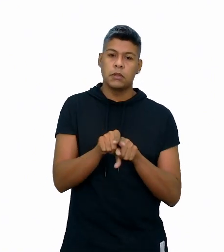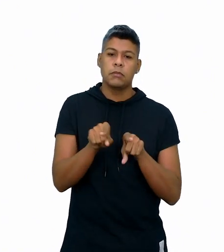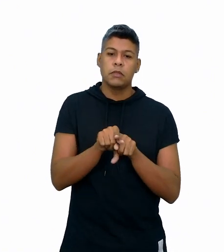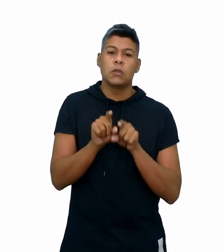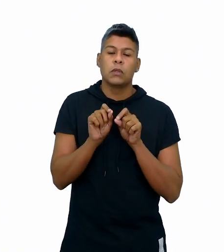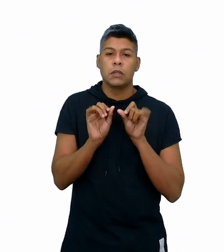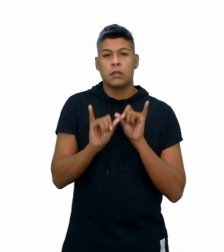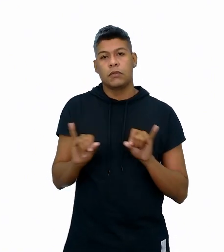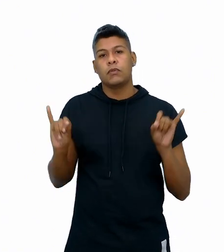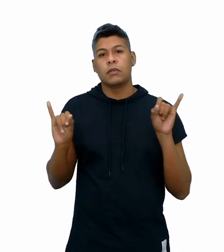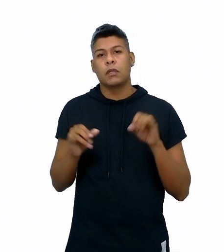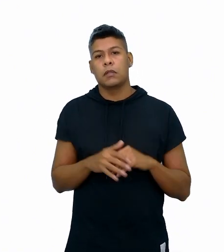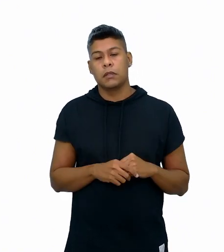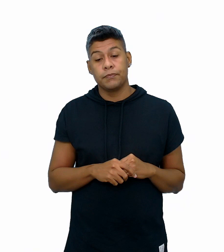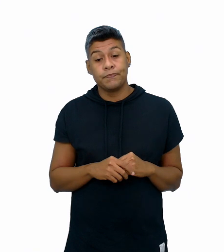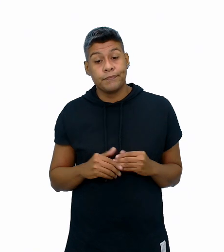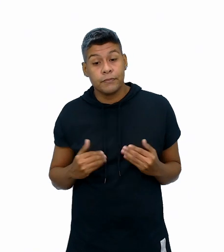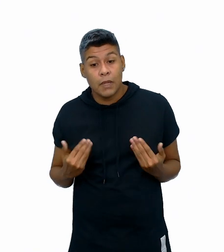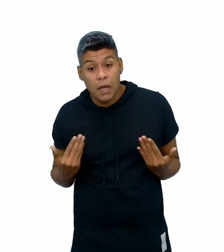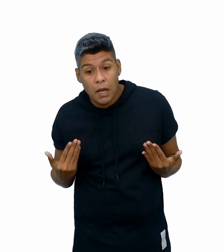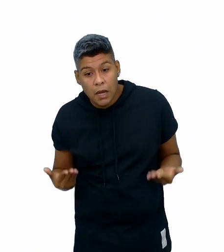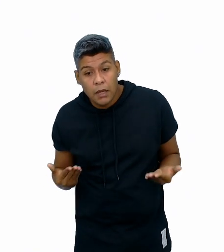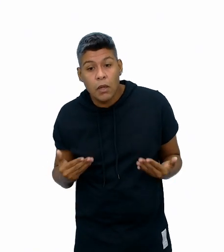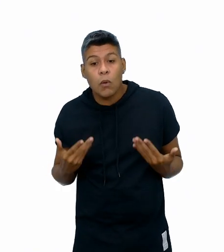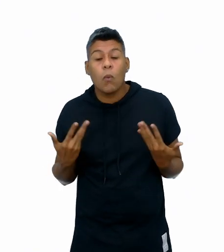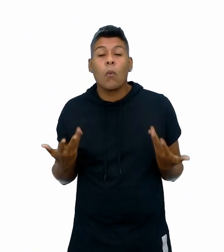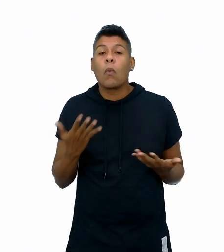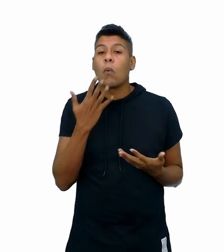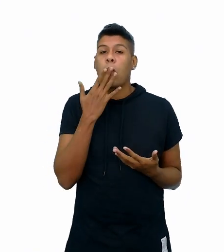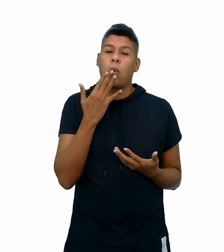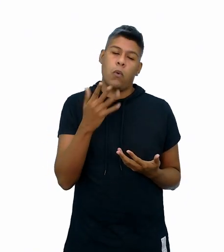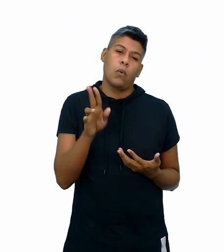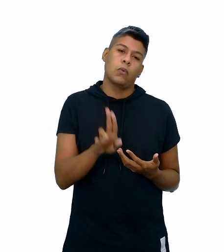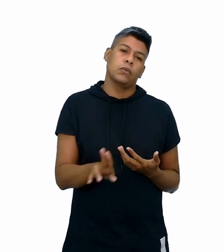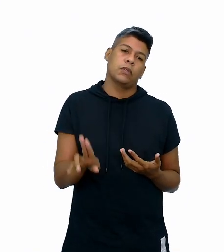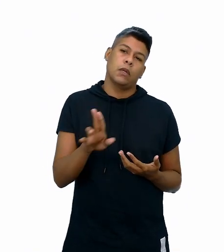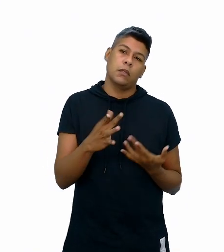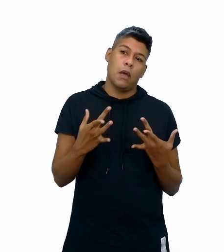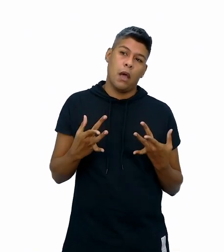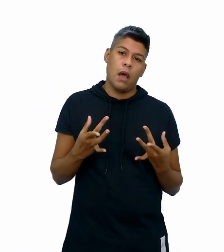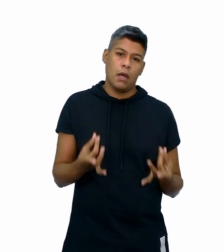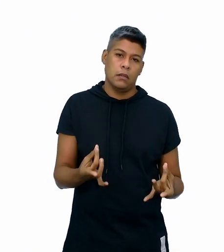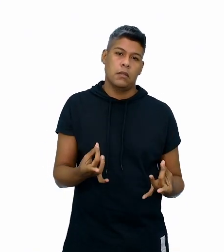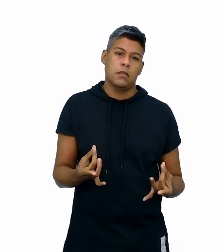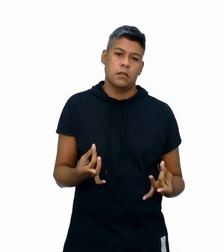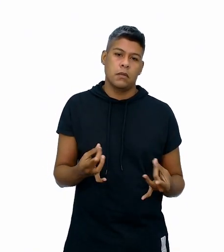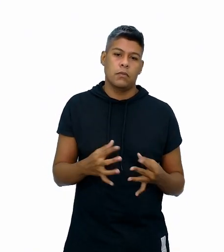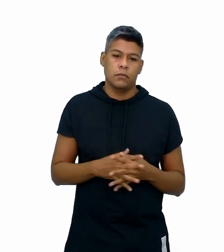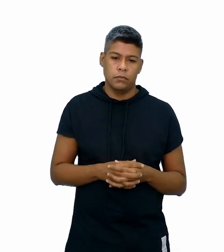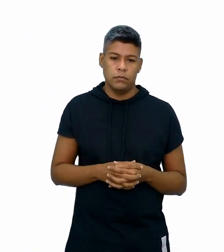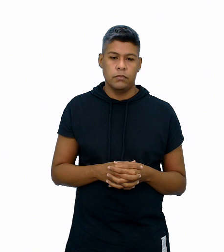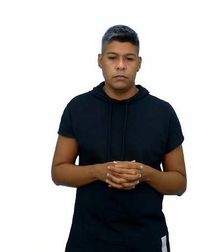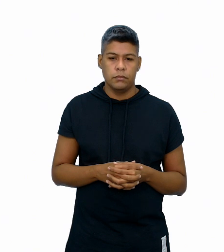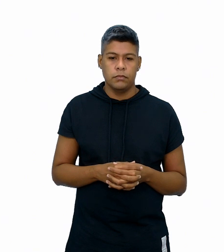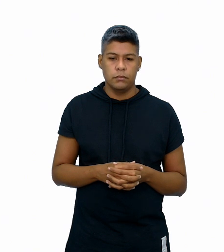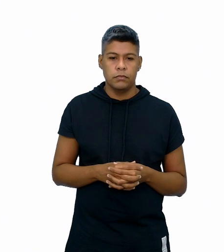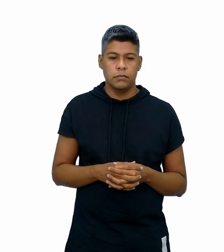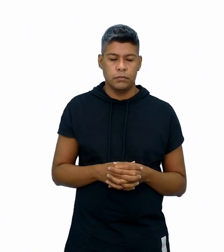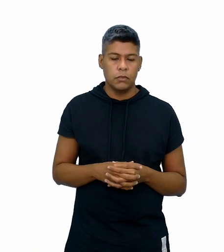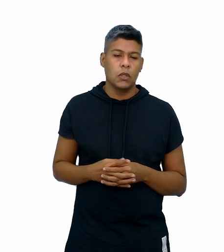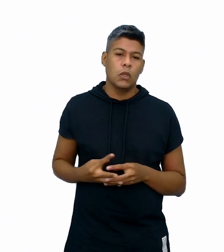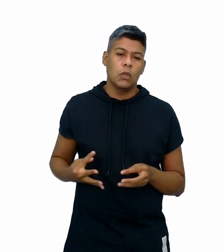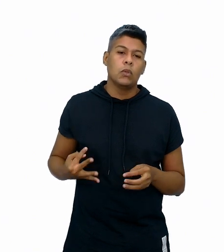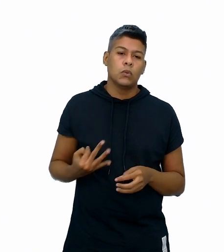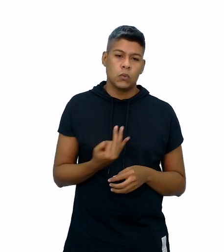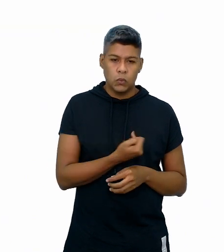ser divulgada, né? E aí, quais cores foram usadas para chamar a atenção do público? Enfim, tudo